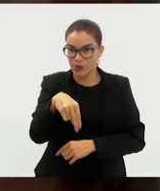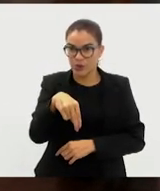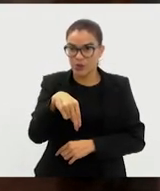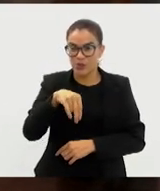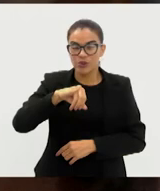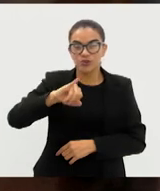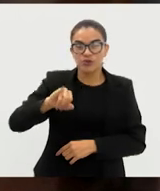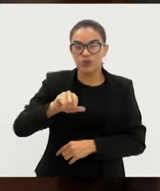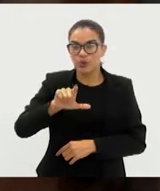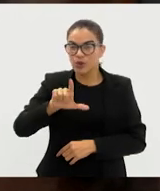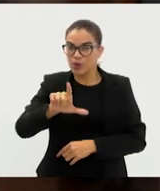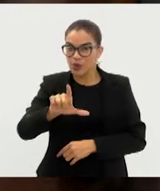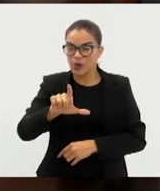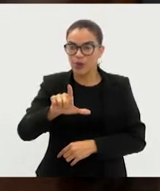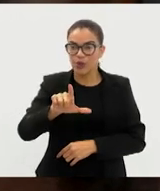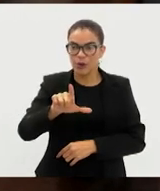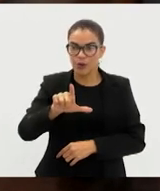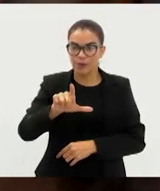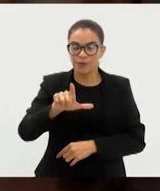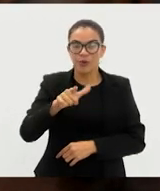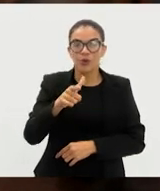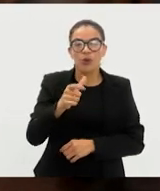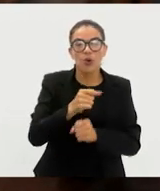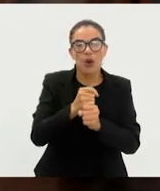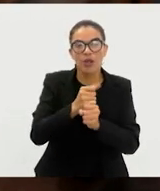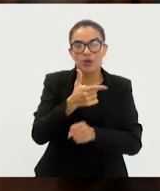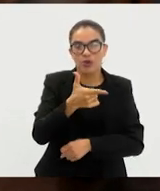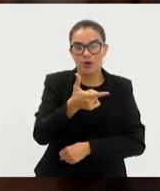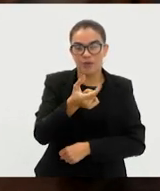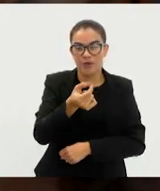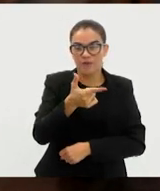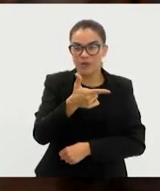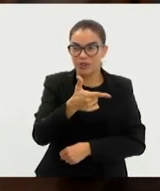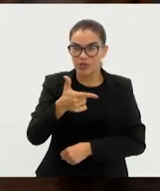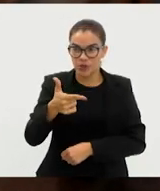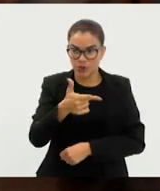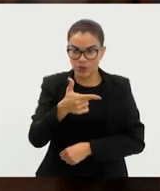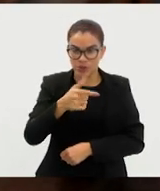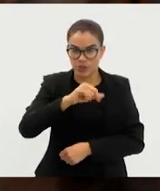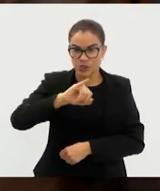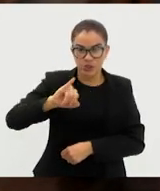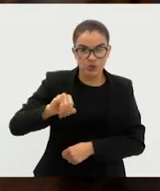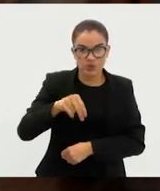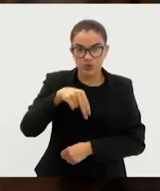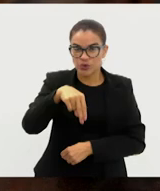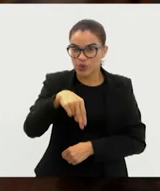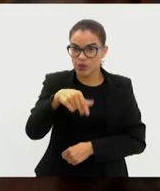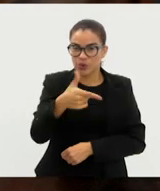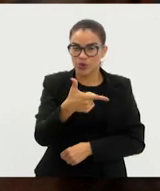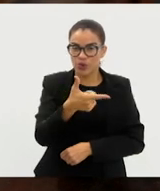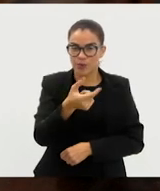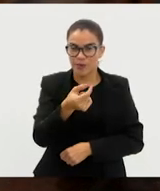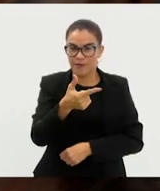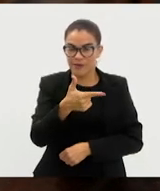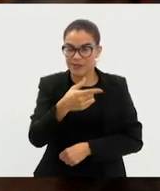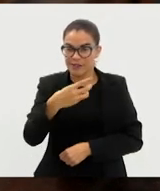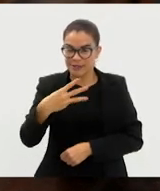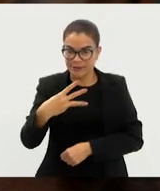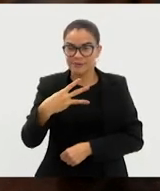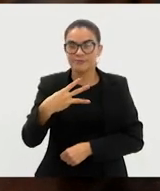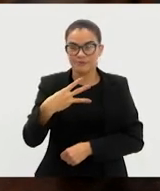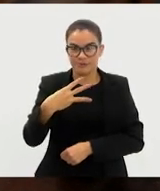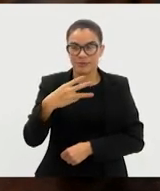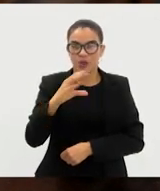julho de 22 e junho de 23, segundo a Concefaz,